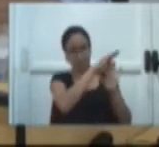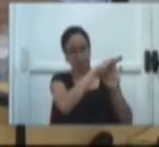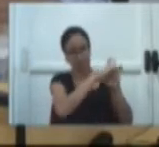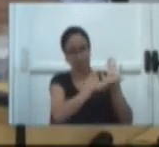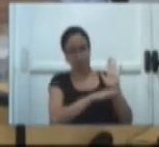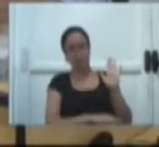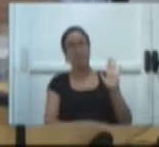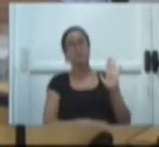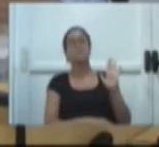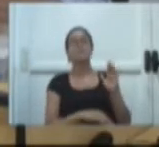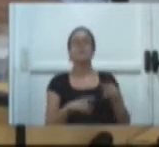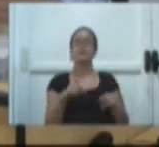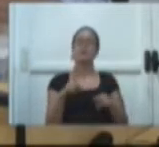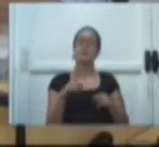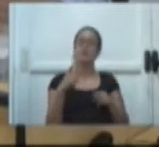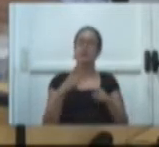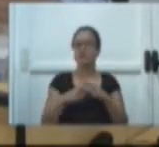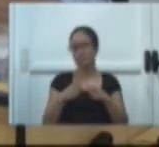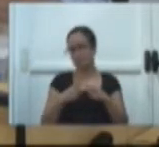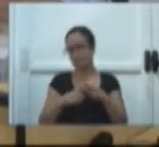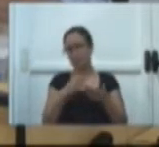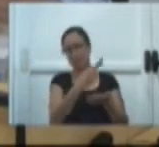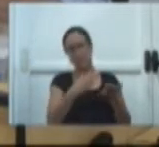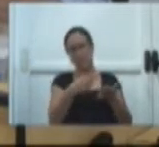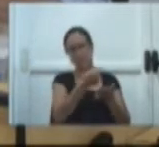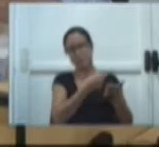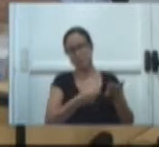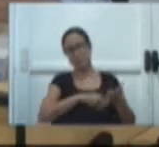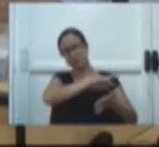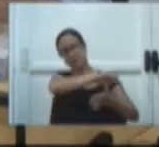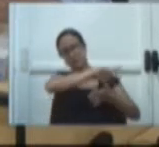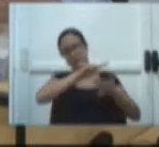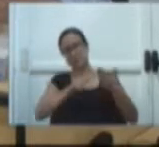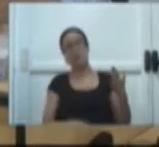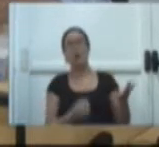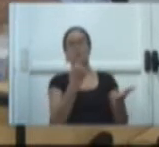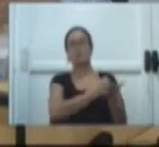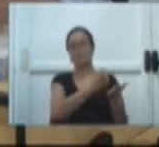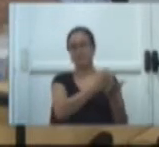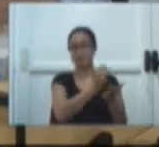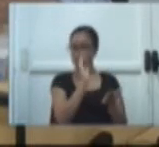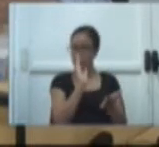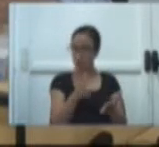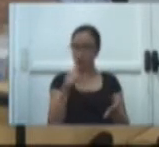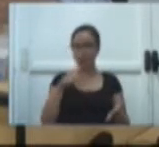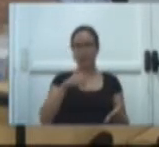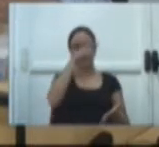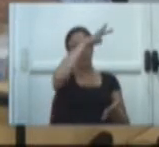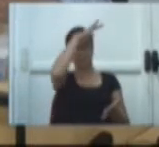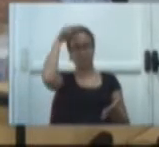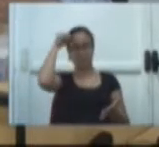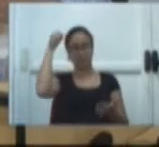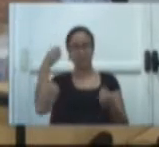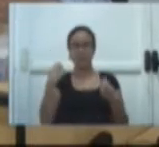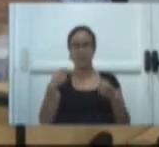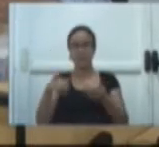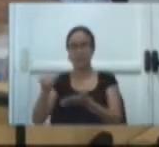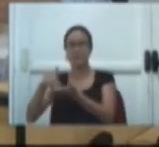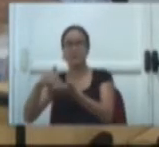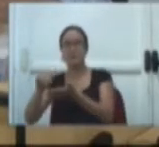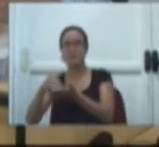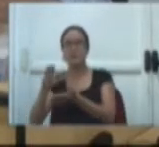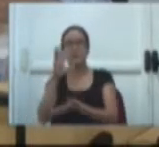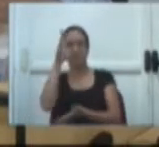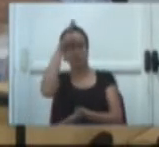protocolado nessa Prefeitura Municipal, merecer uma análise mais apurada por parte das secretarias municipais e